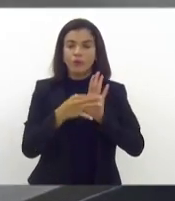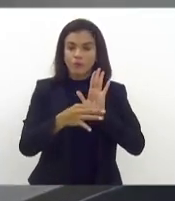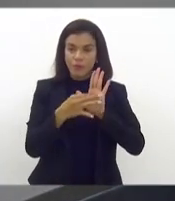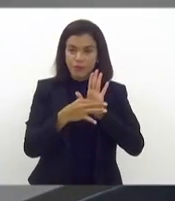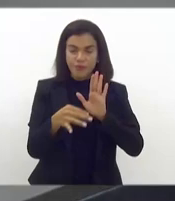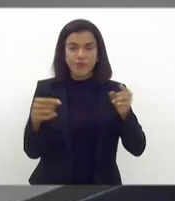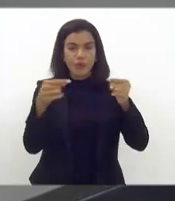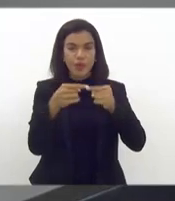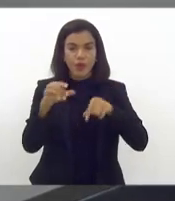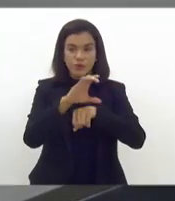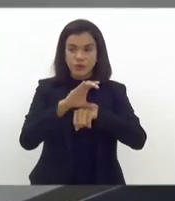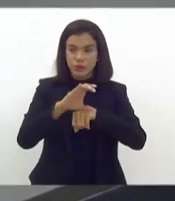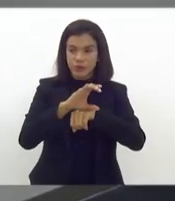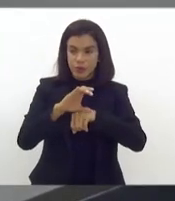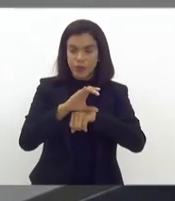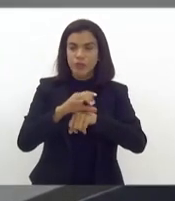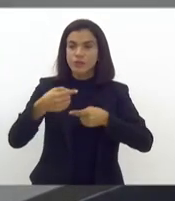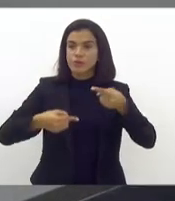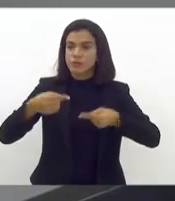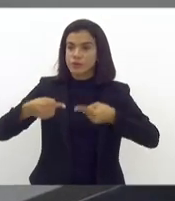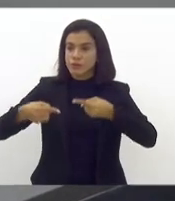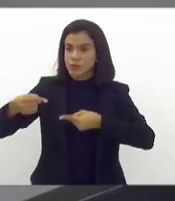pela constitucionalidade. Em discussão.